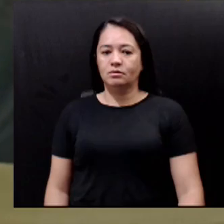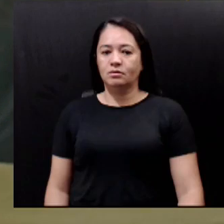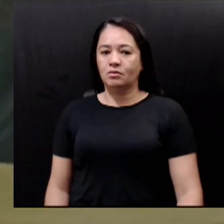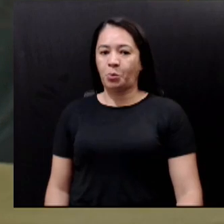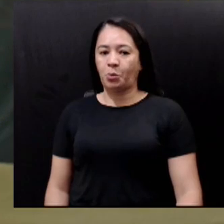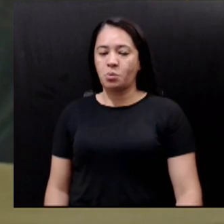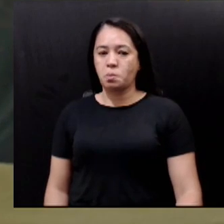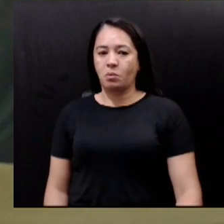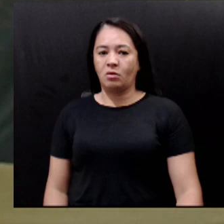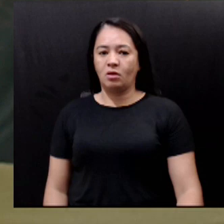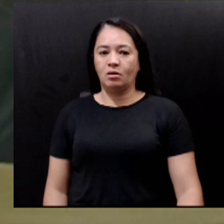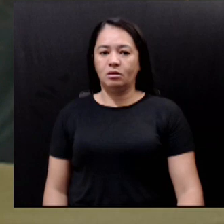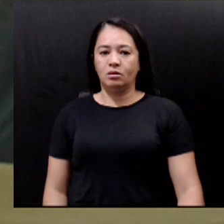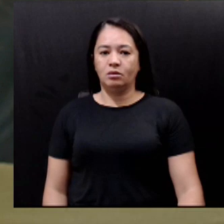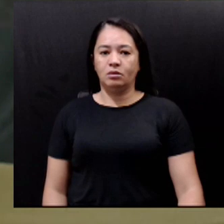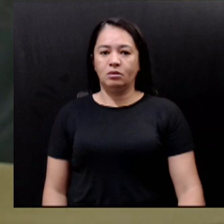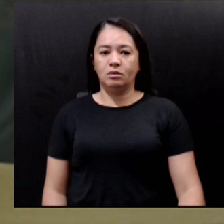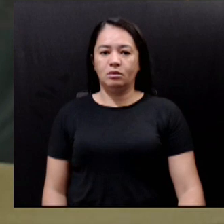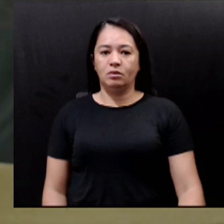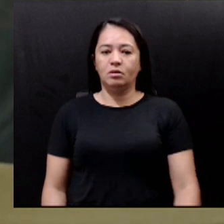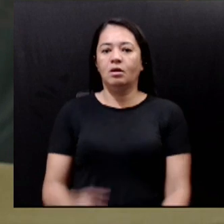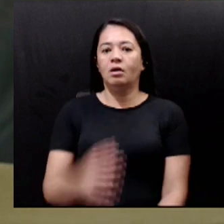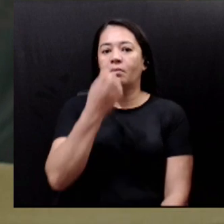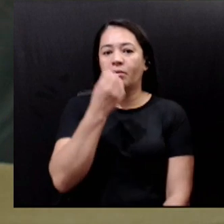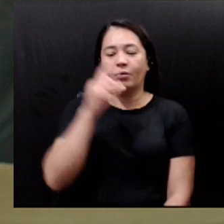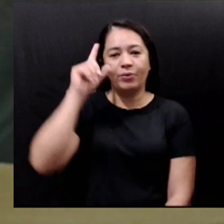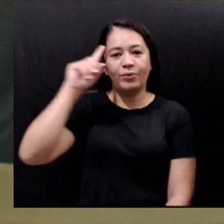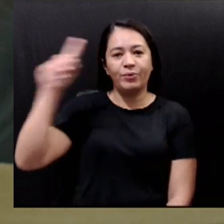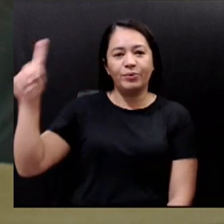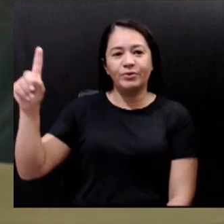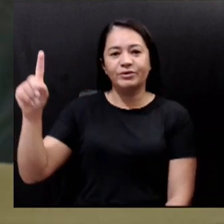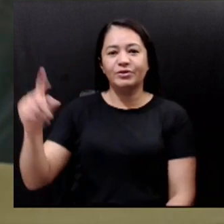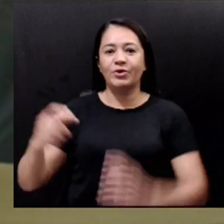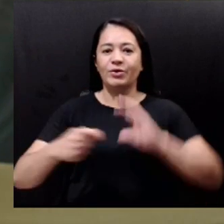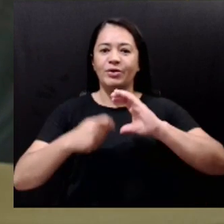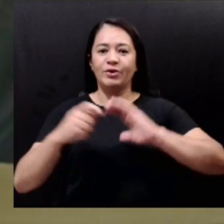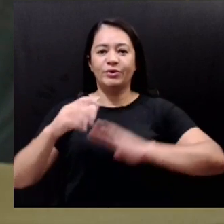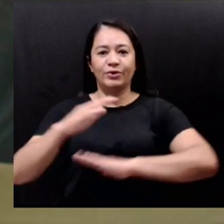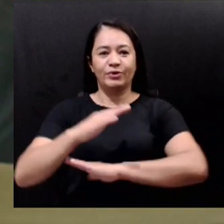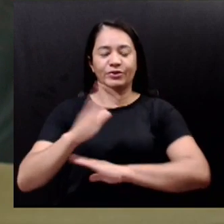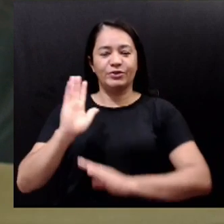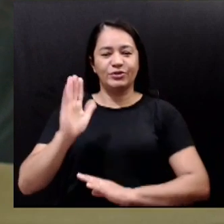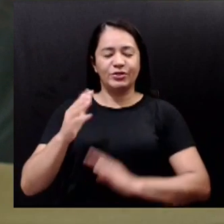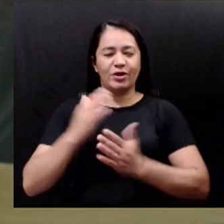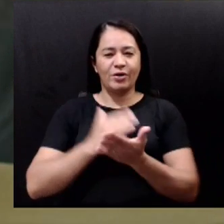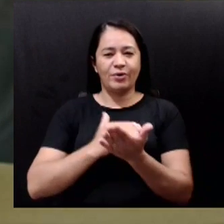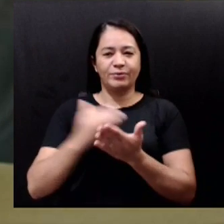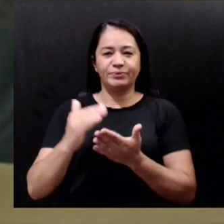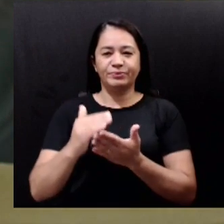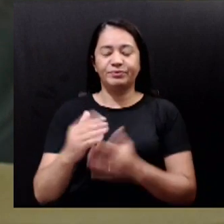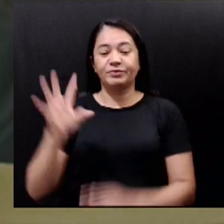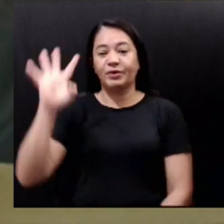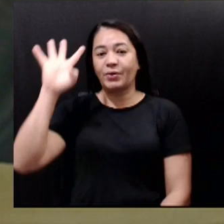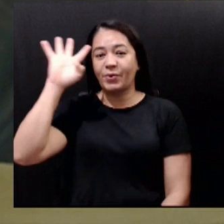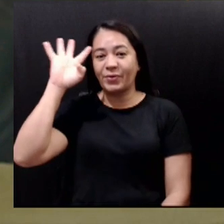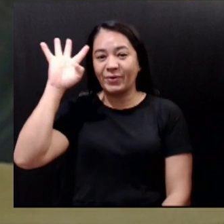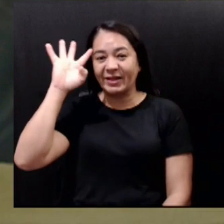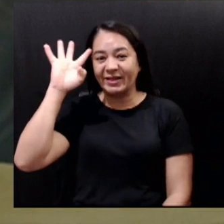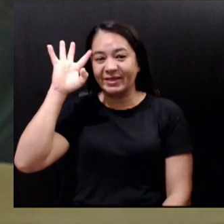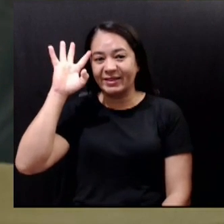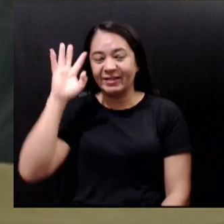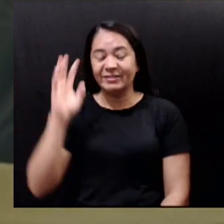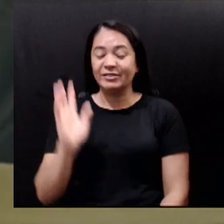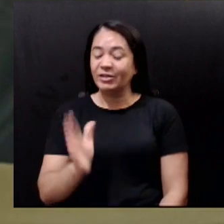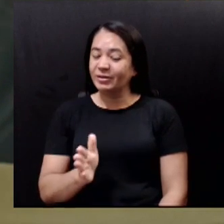Olá, bom dia! O Estúdio Câmara já está no ar, quarta-feira, meio da semana, dia 14